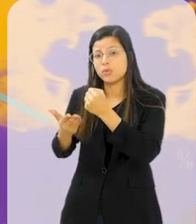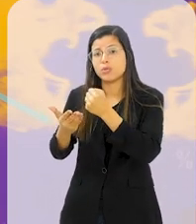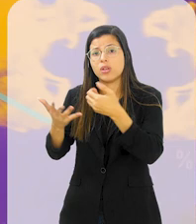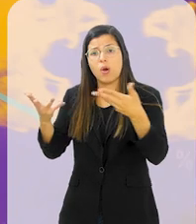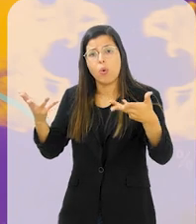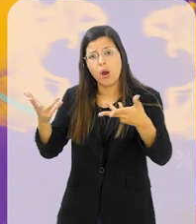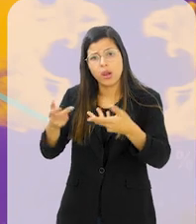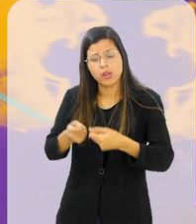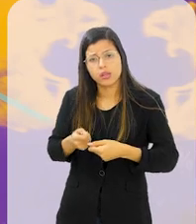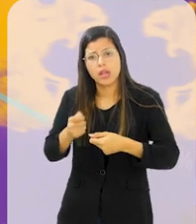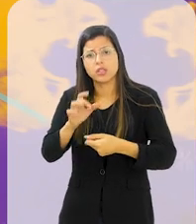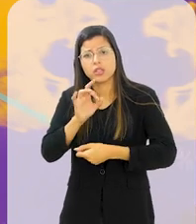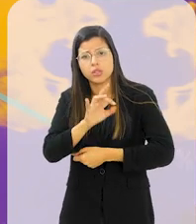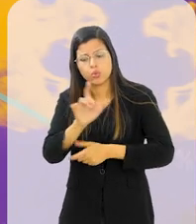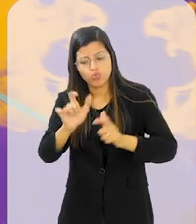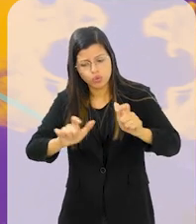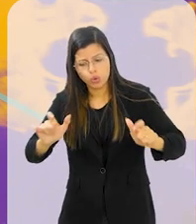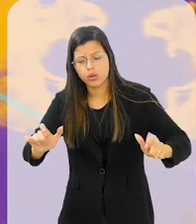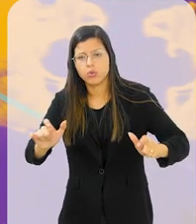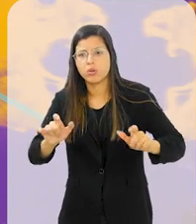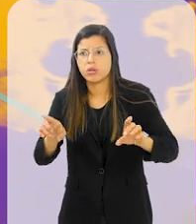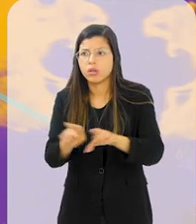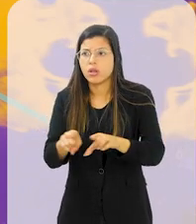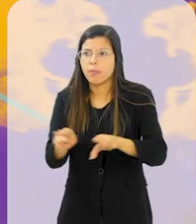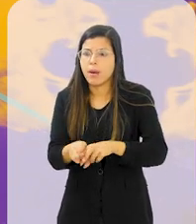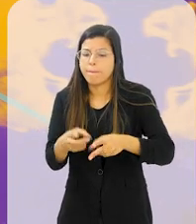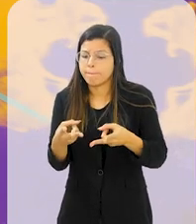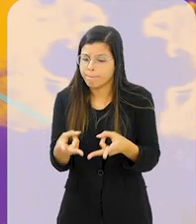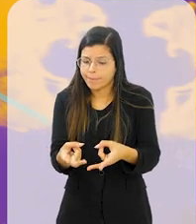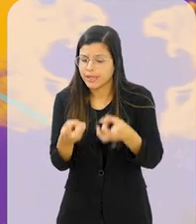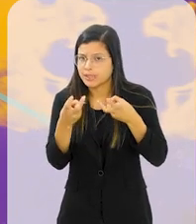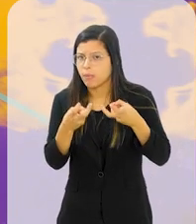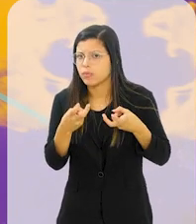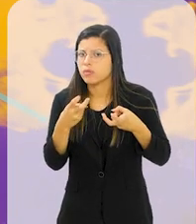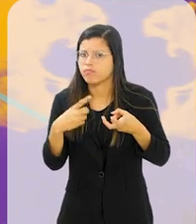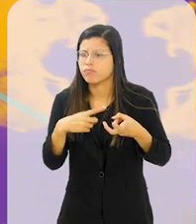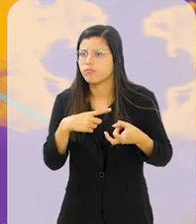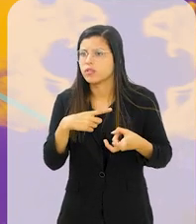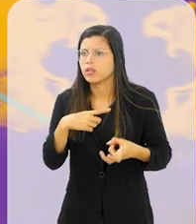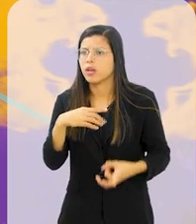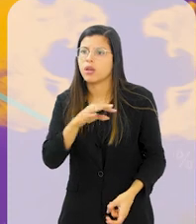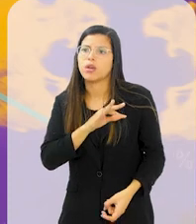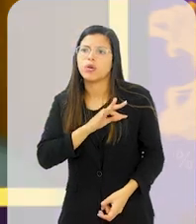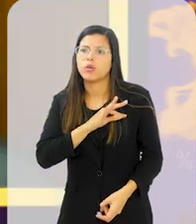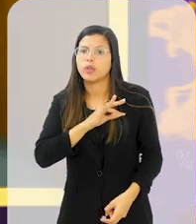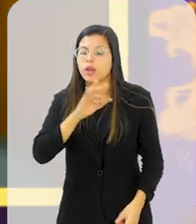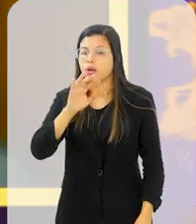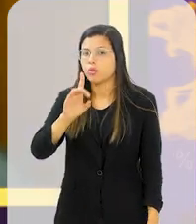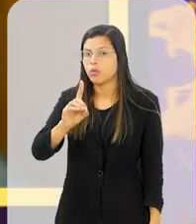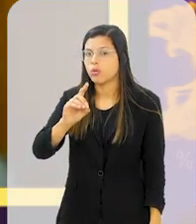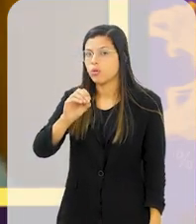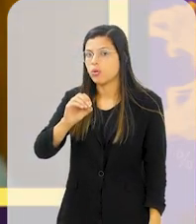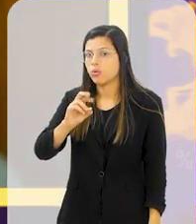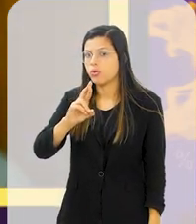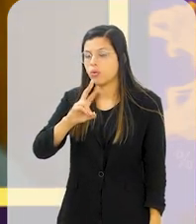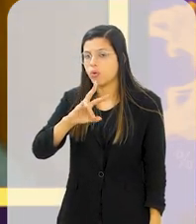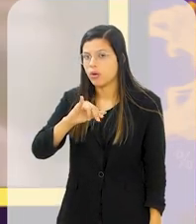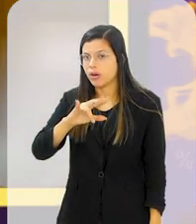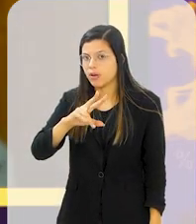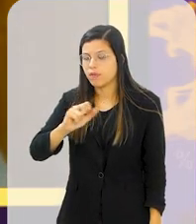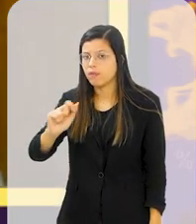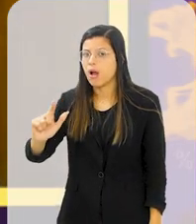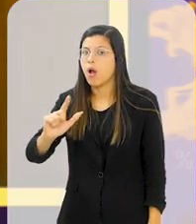no talento individual que o Brasil tem e baseado na percepção que eu tenho, posso estar equivocado, que o Dorival sai dessa Copa América com